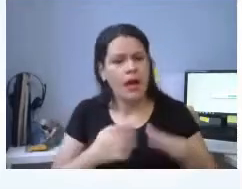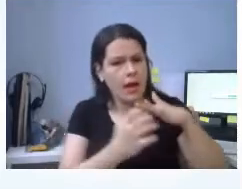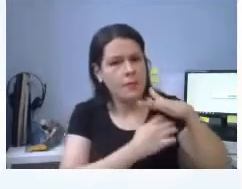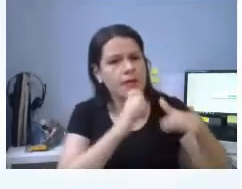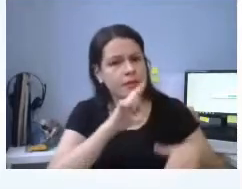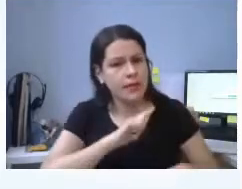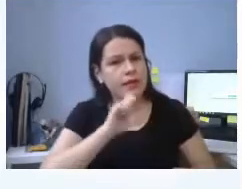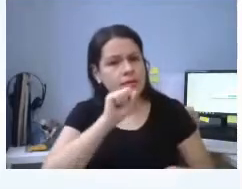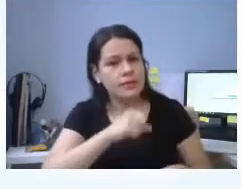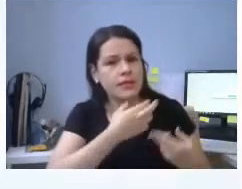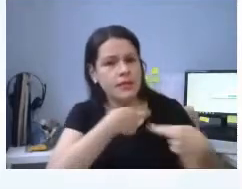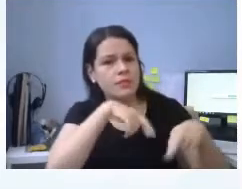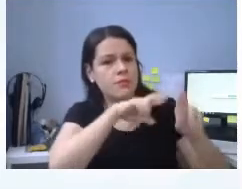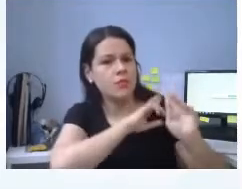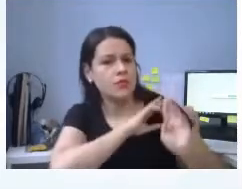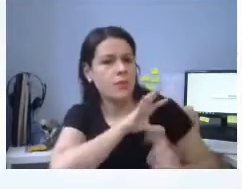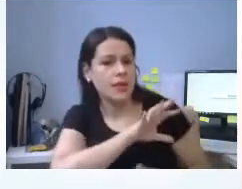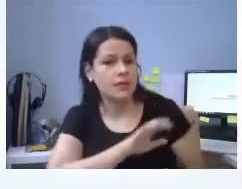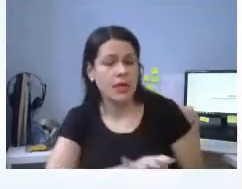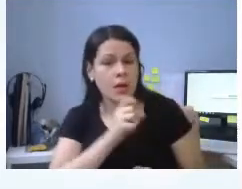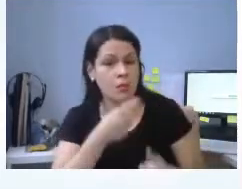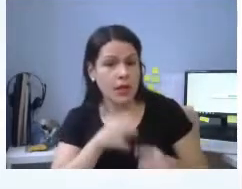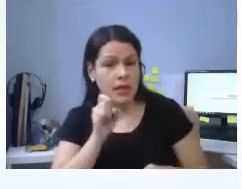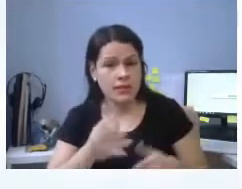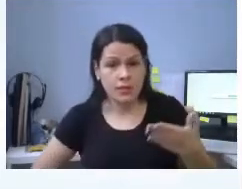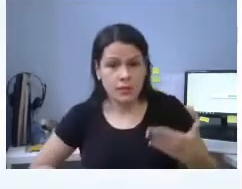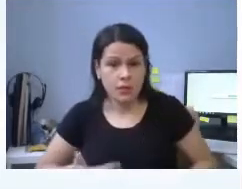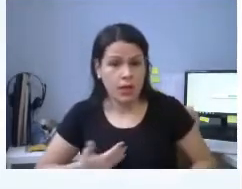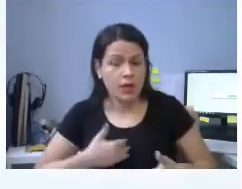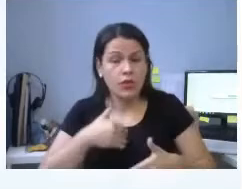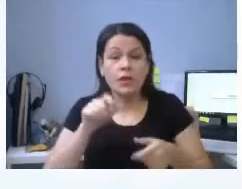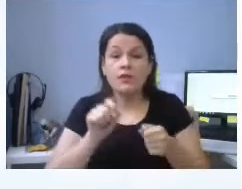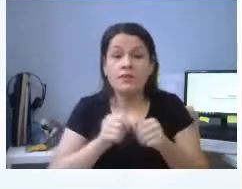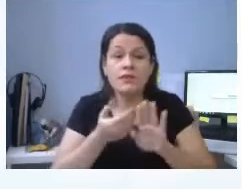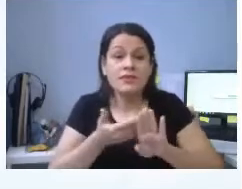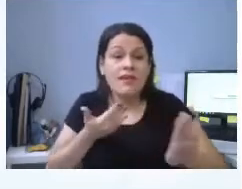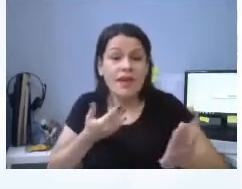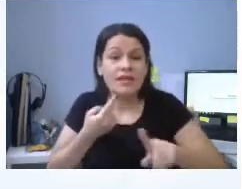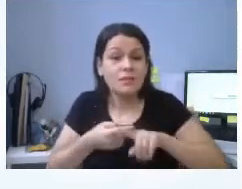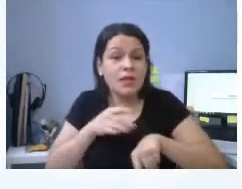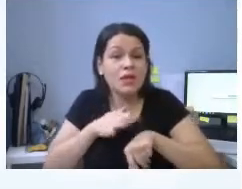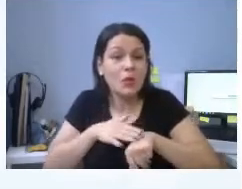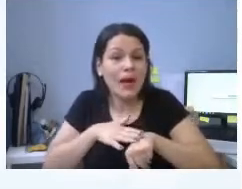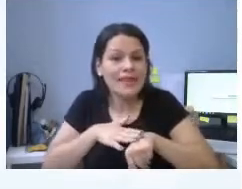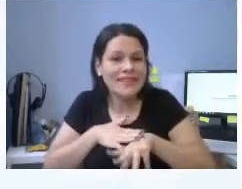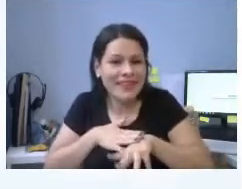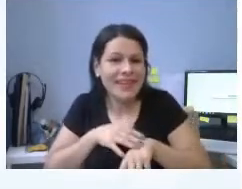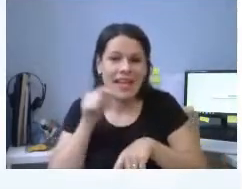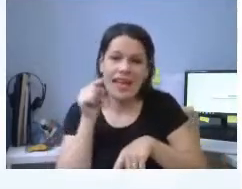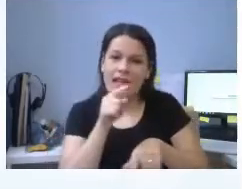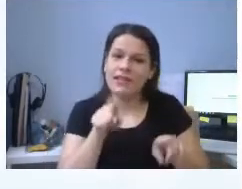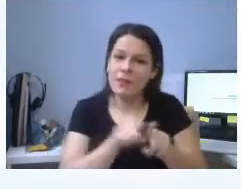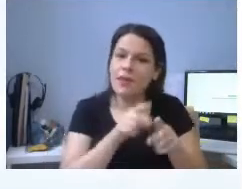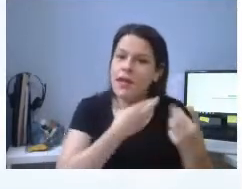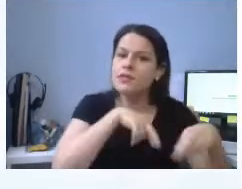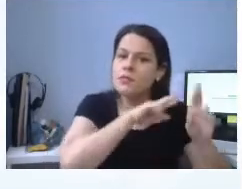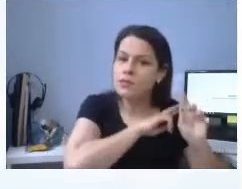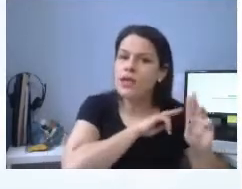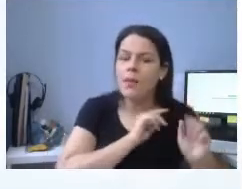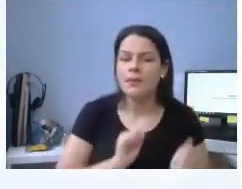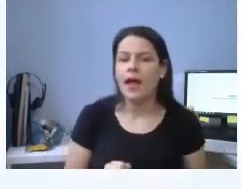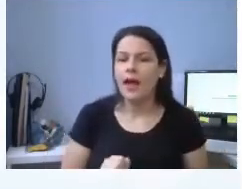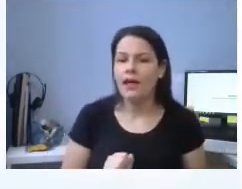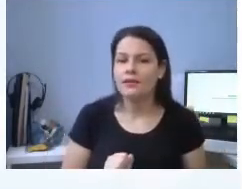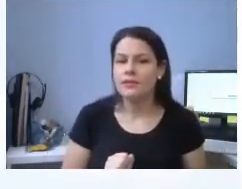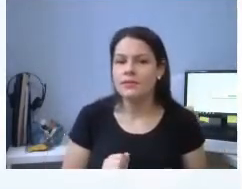o trabalhador ficar doente, ela vai ter prejuízo, ela tem que se responsabilizar por essa tutela.